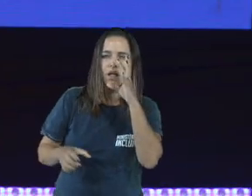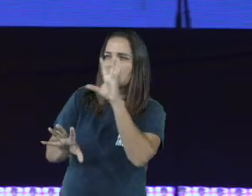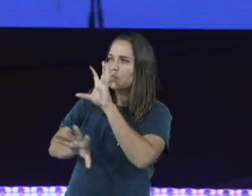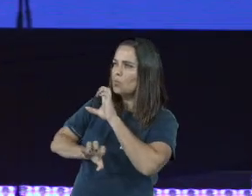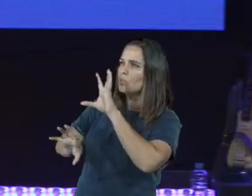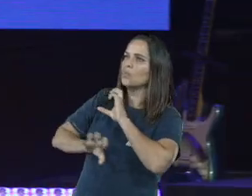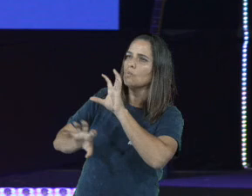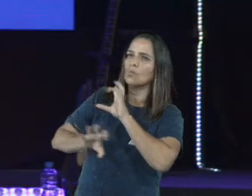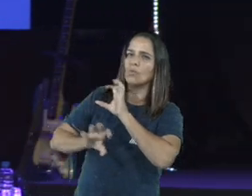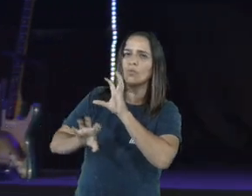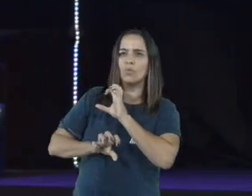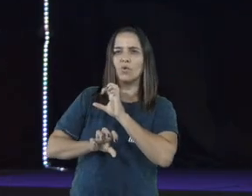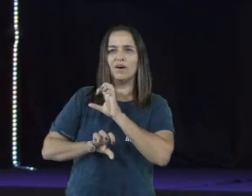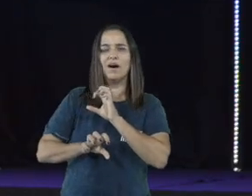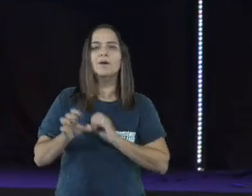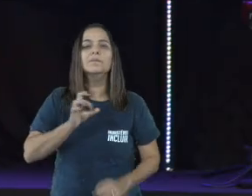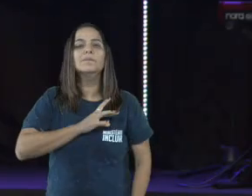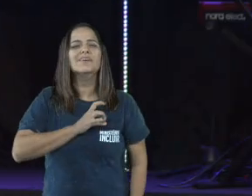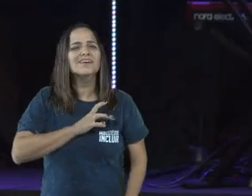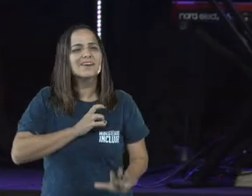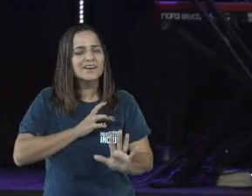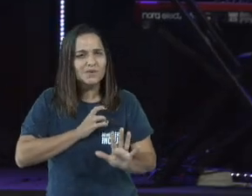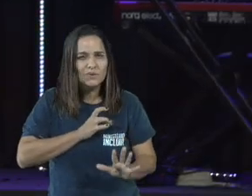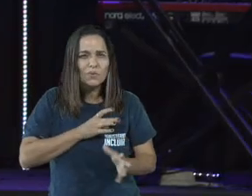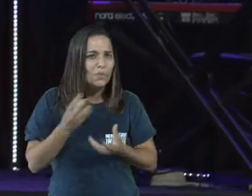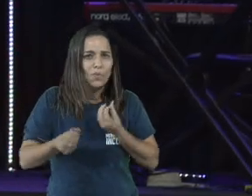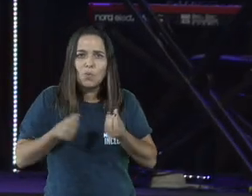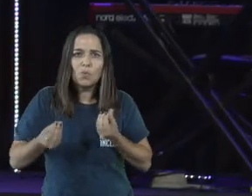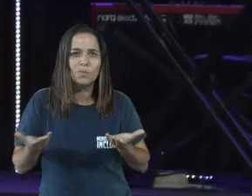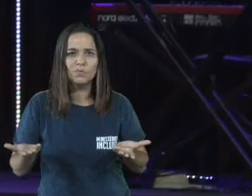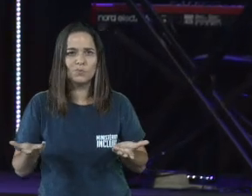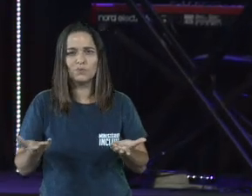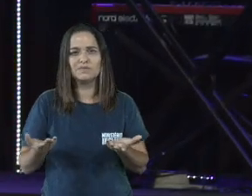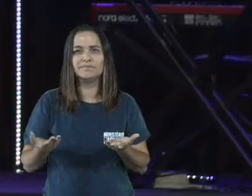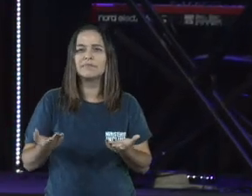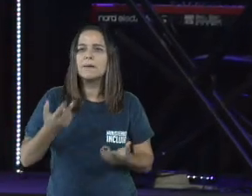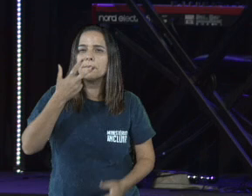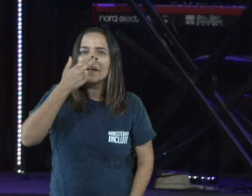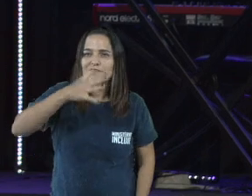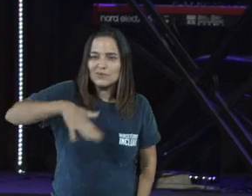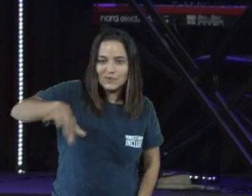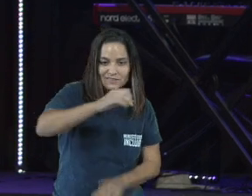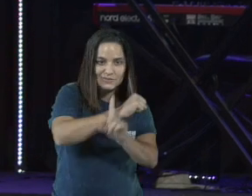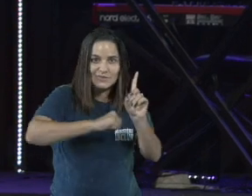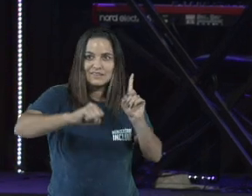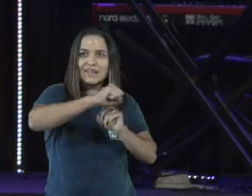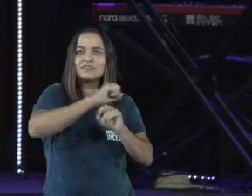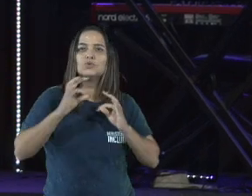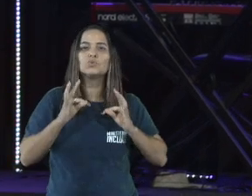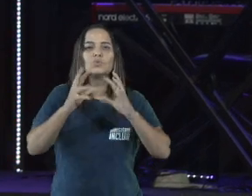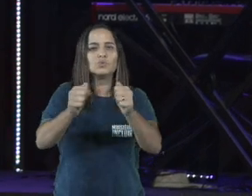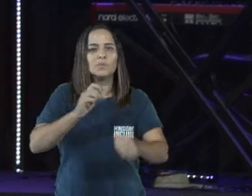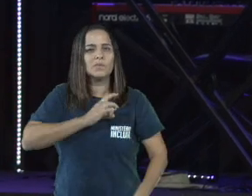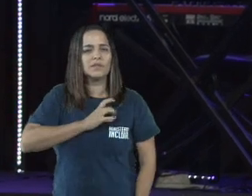disse que nós somos geração medrosa dá uma olhada na situação do Brasil tudo que você fala agora tudo que você fala